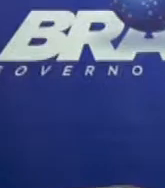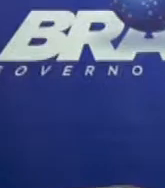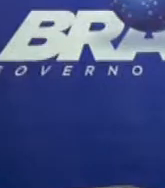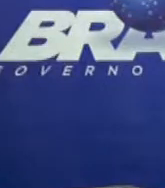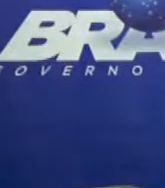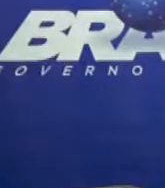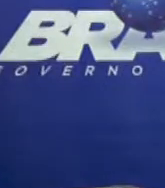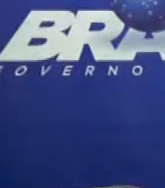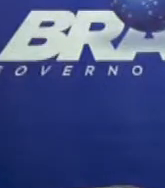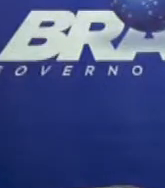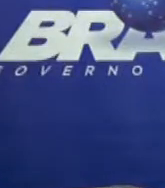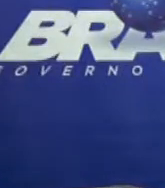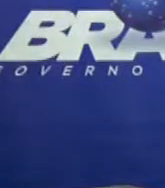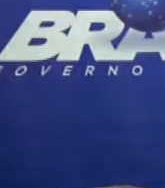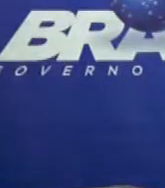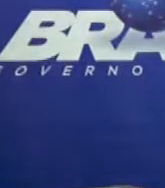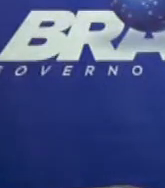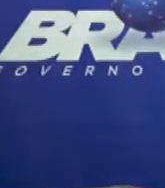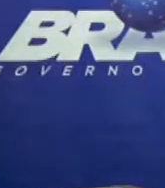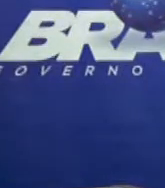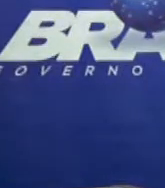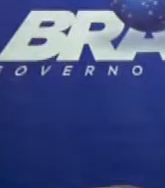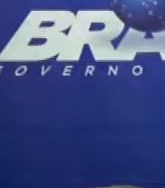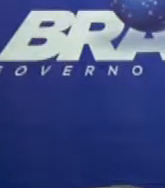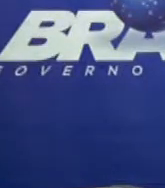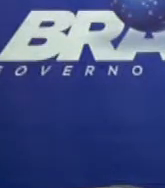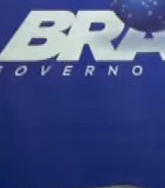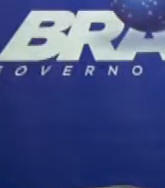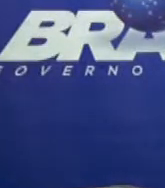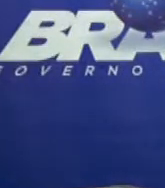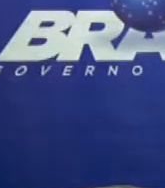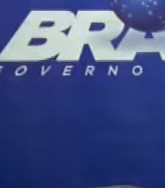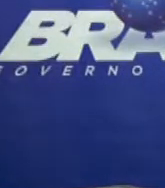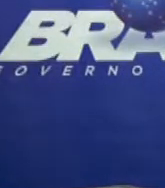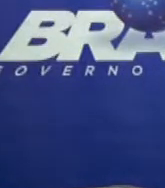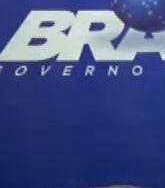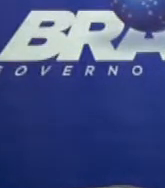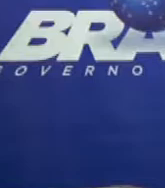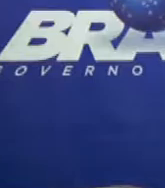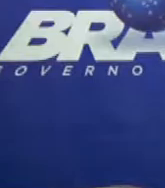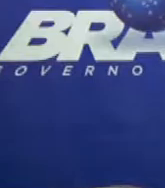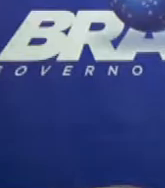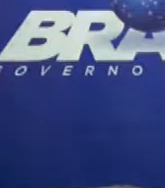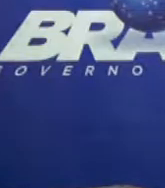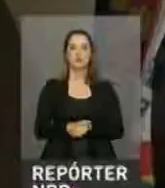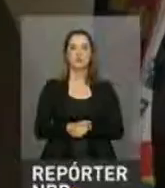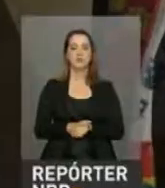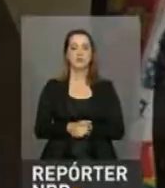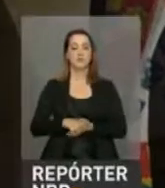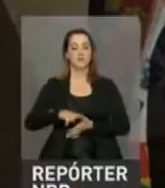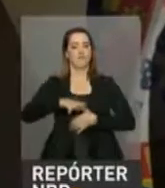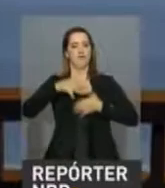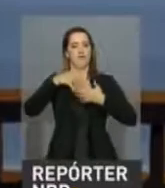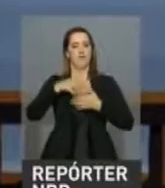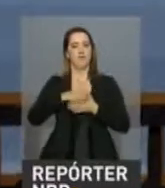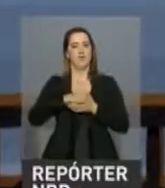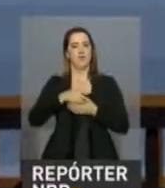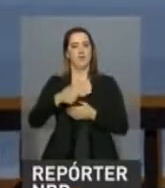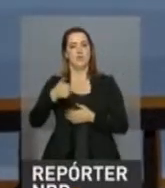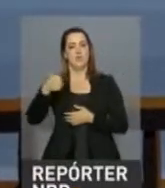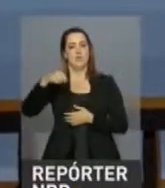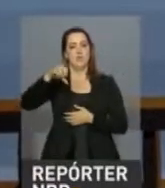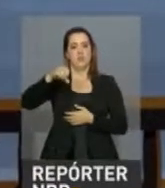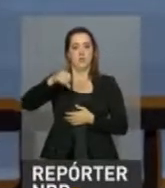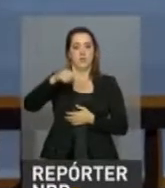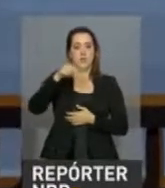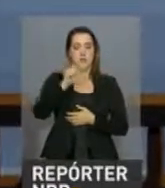No quadro Como Eu Faço, você vai conhecer como fazer um financiamento na hora de comprar a casa própria. História, conheça os fatos que